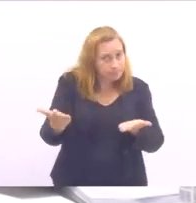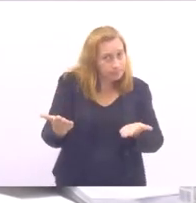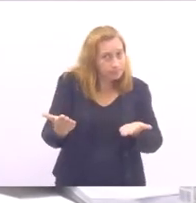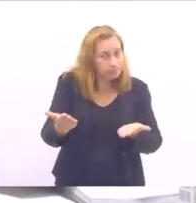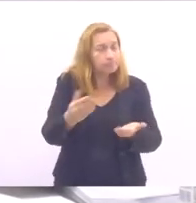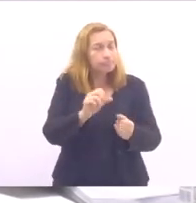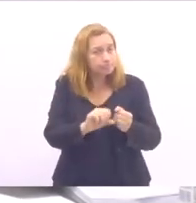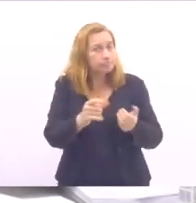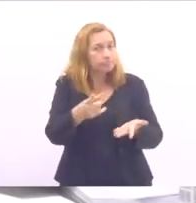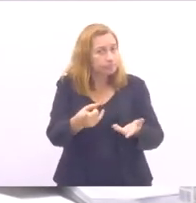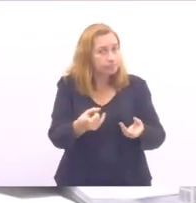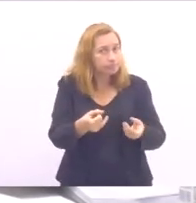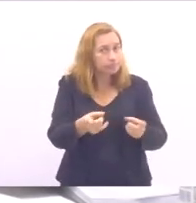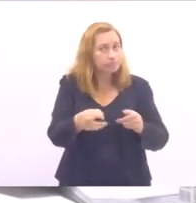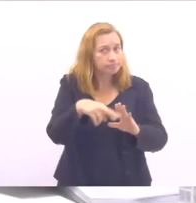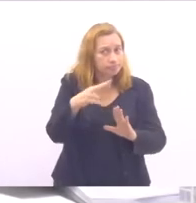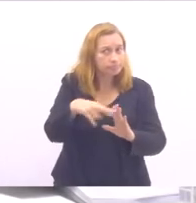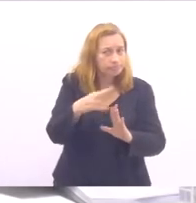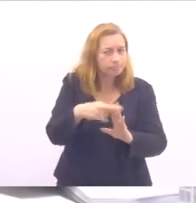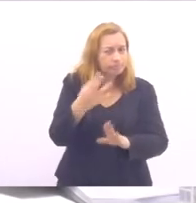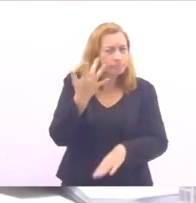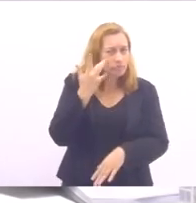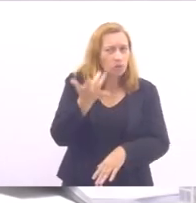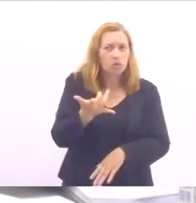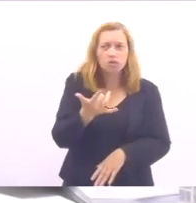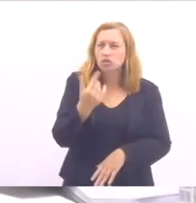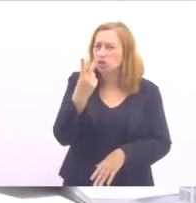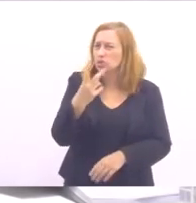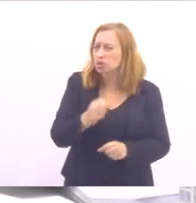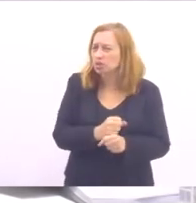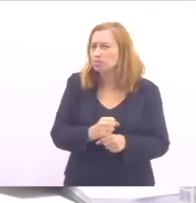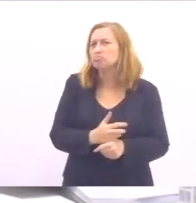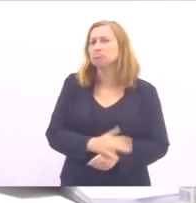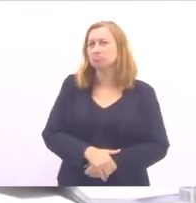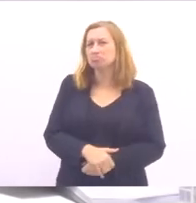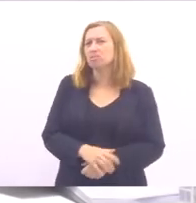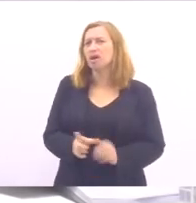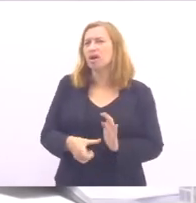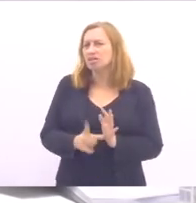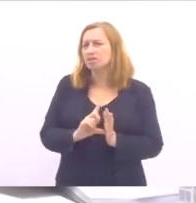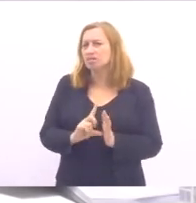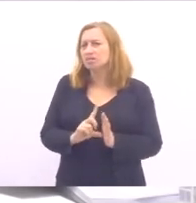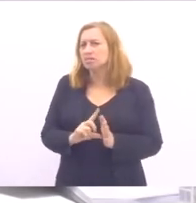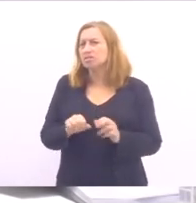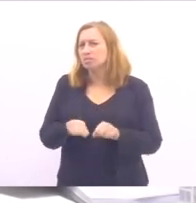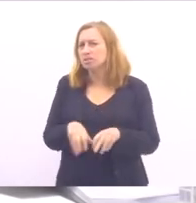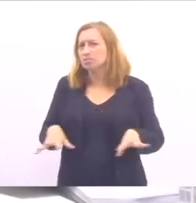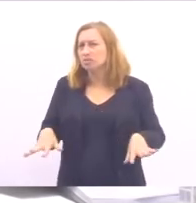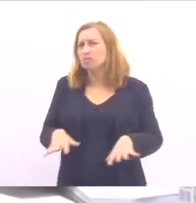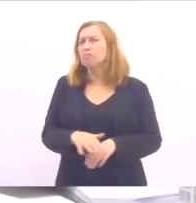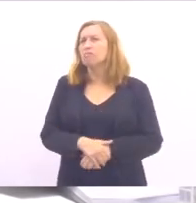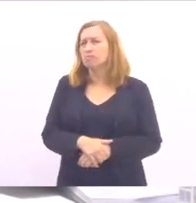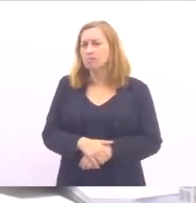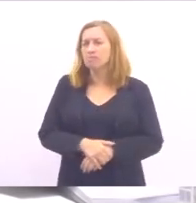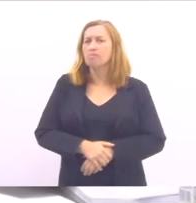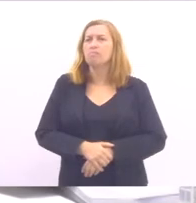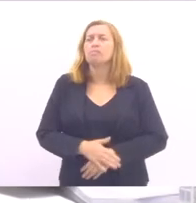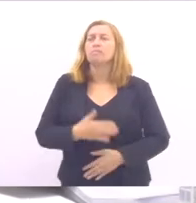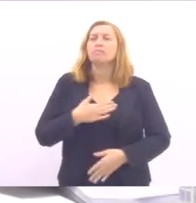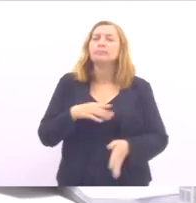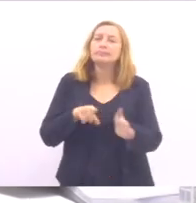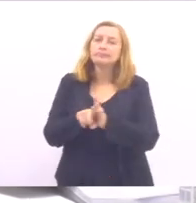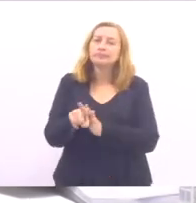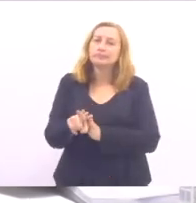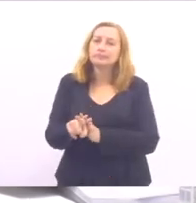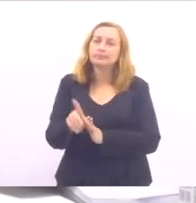a secretaria fez uma resolução, já, se eu não me engano, já tem uns 2 anos, foi antes da pandemia. A minha